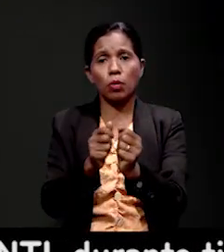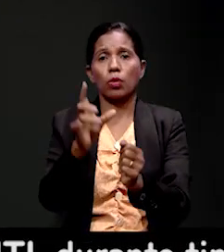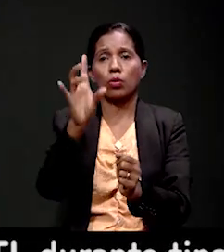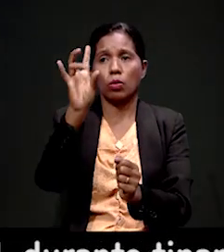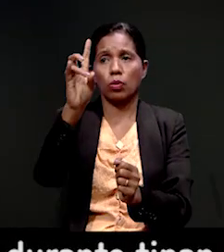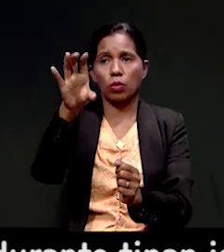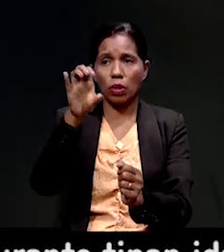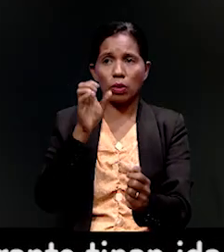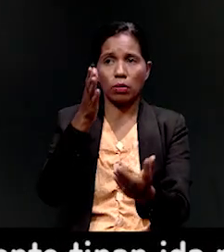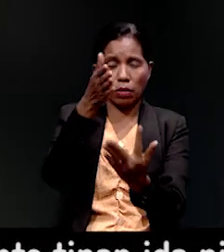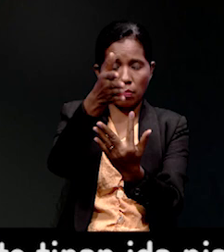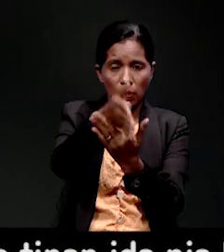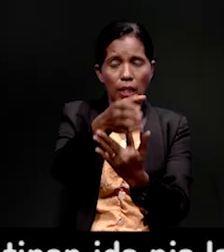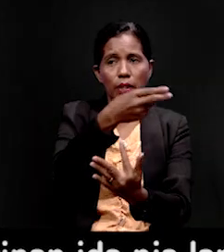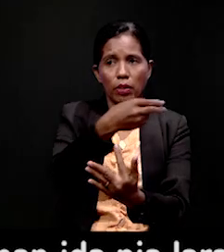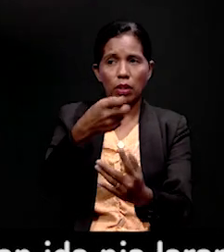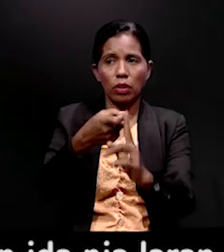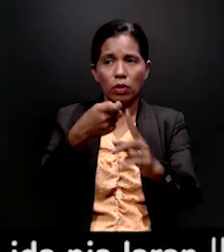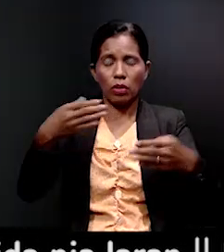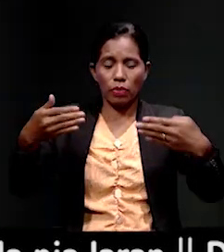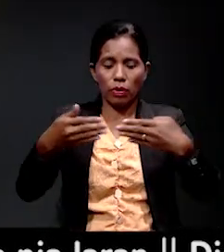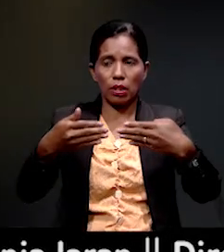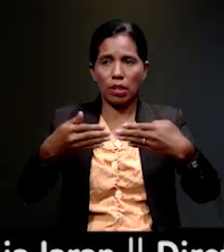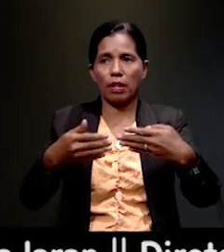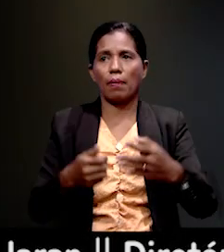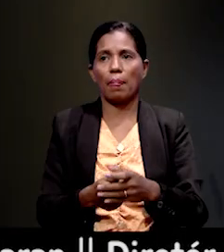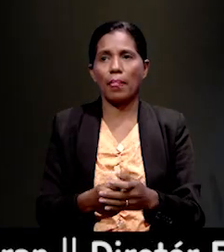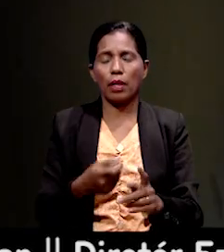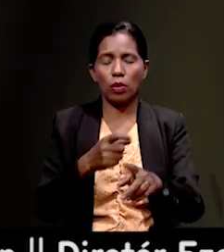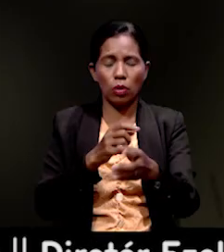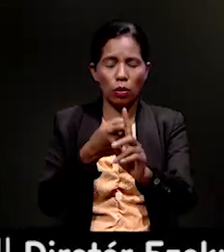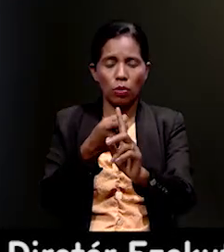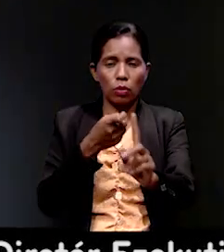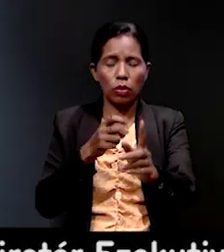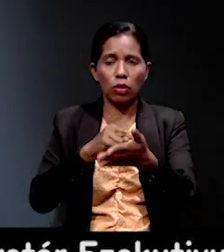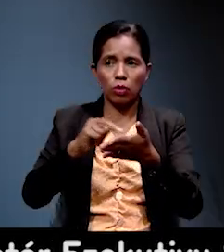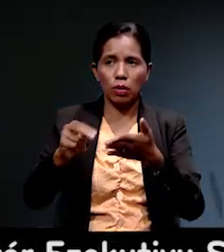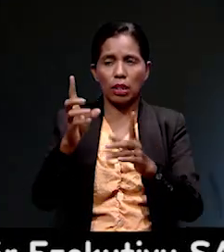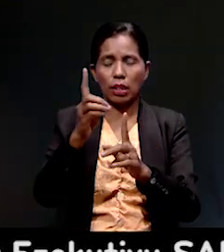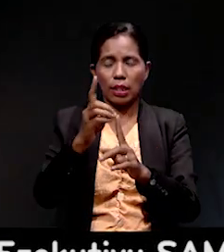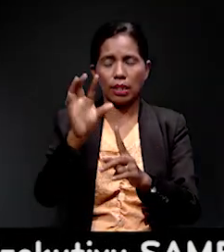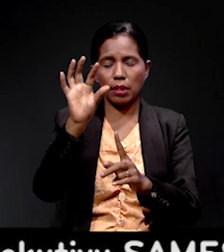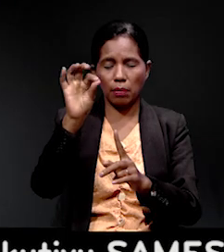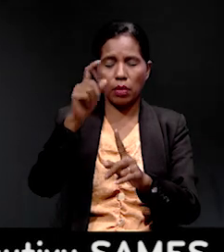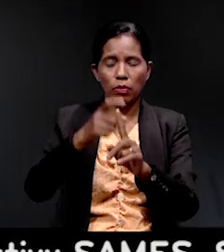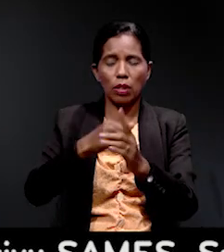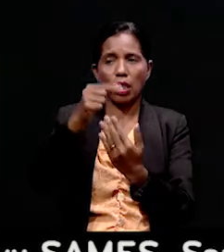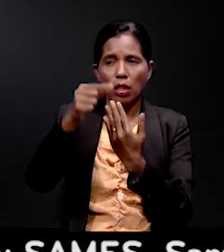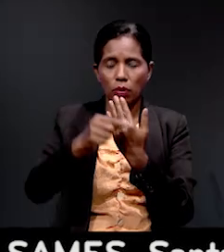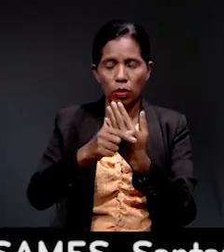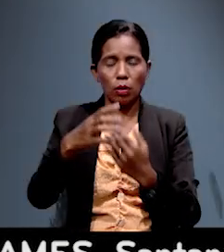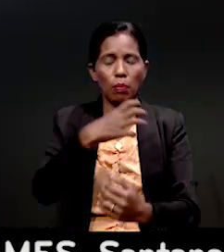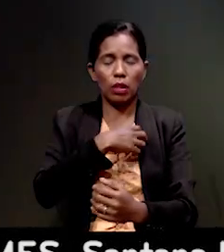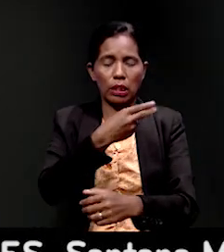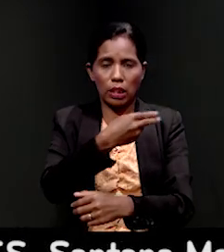ilegál ba Indonézia li husi Fronteira Terrestre. Husi número ne, ia lorong sia fulang agustu, polisi Indonesia captura ona atu